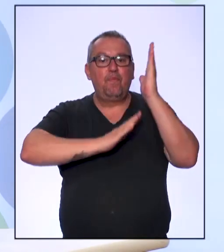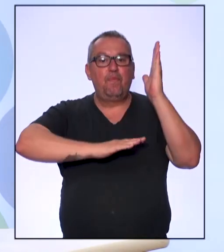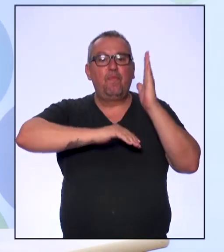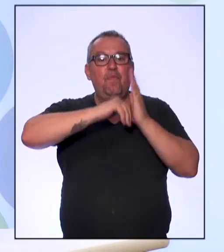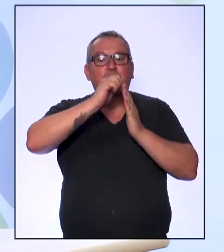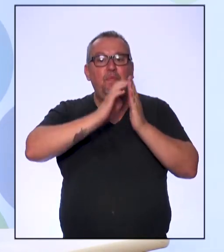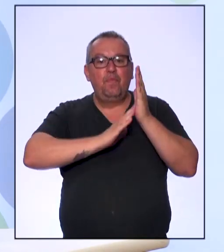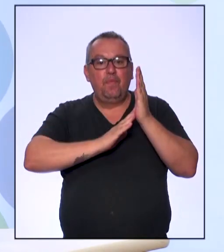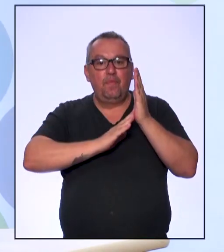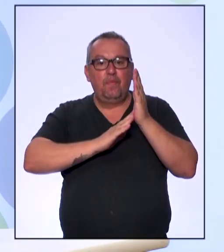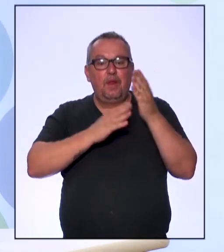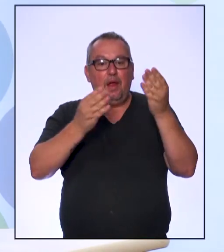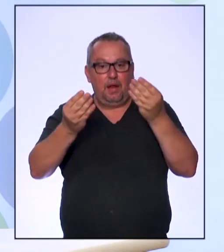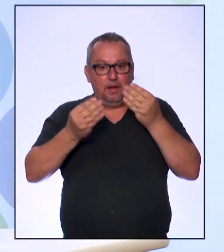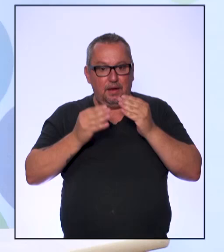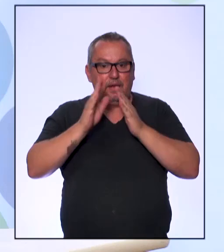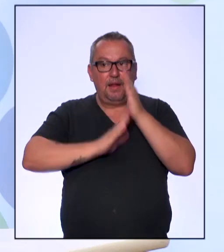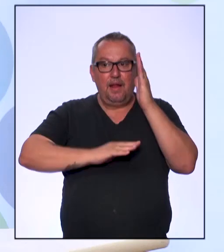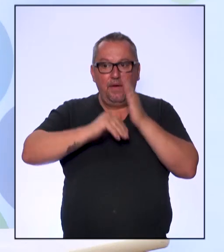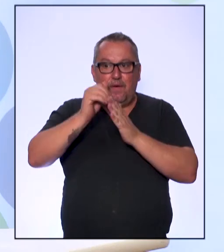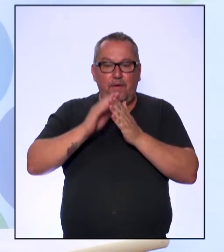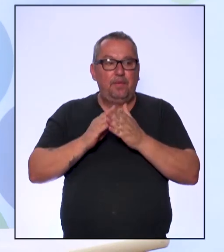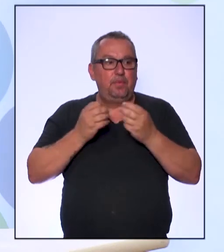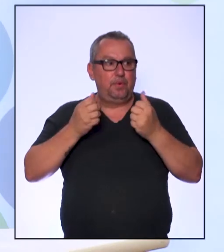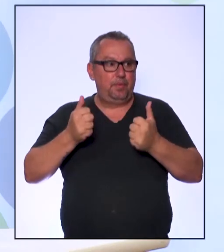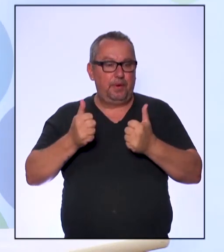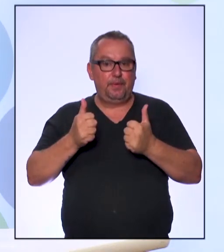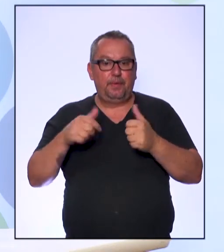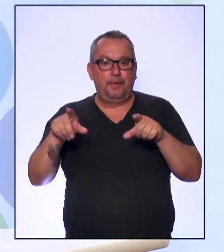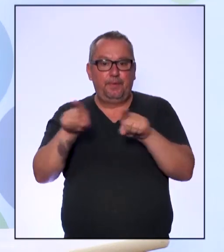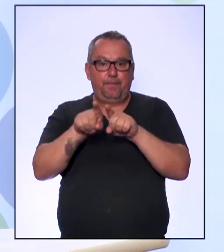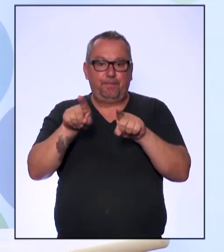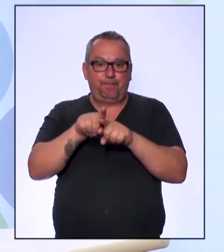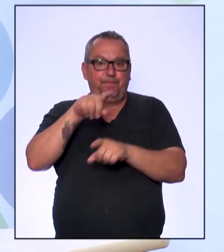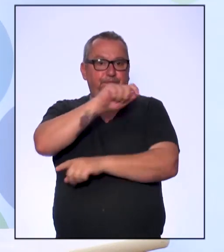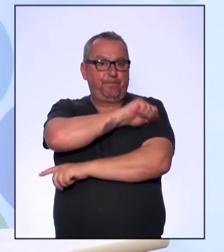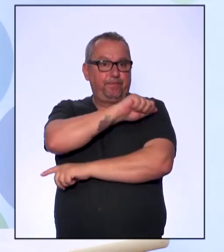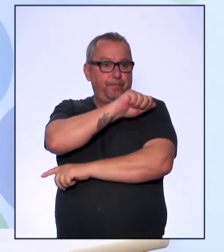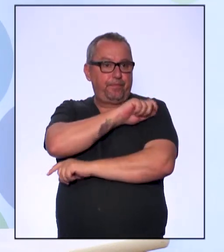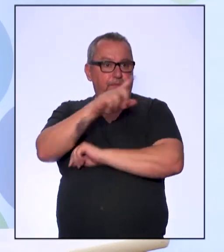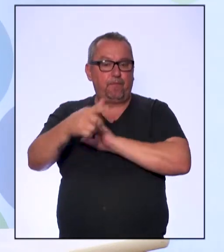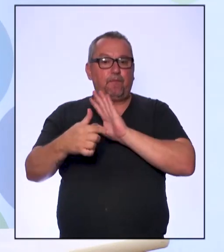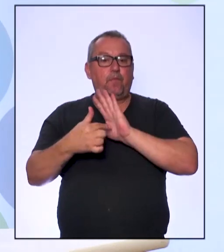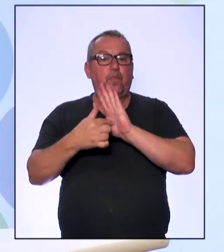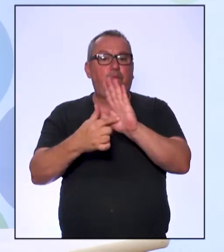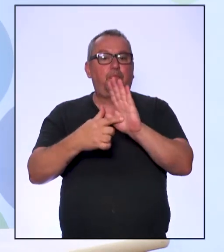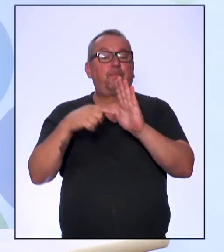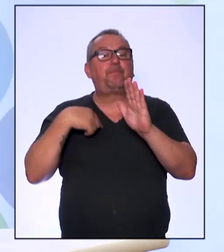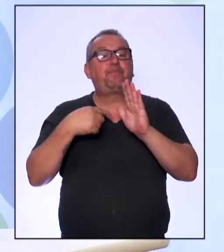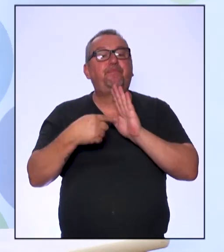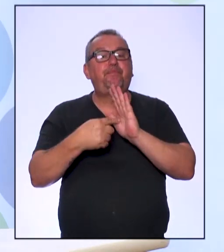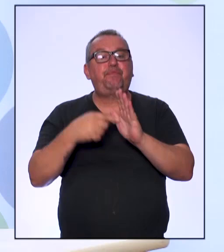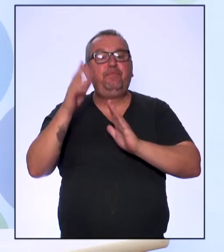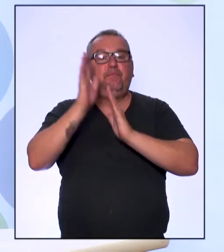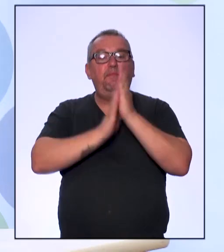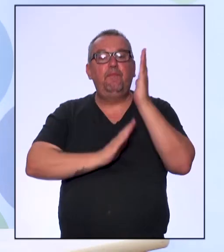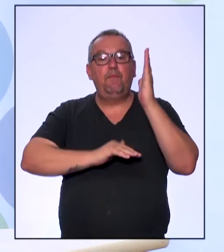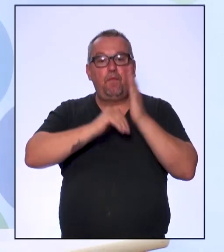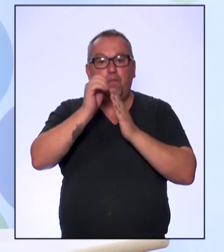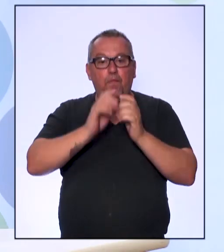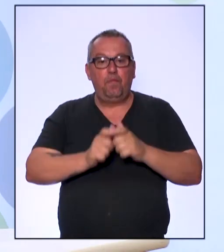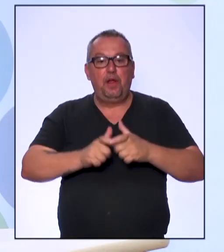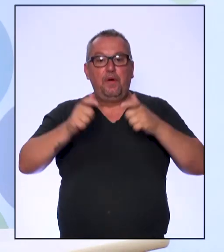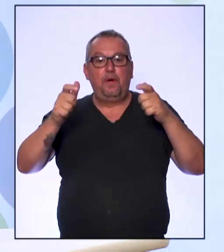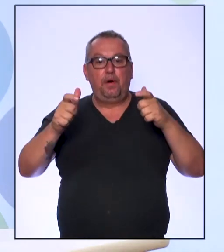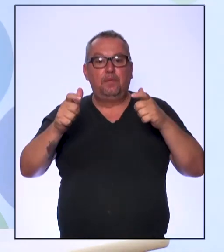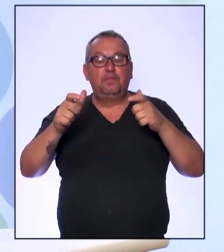tatuagem, ela traz isso da arte. Muito bem. Até uma aluna colocou, a Júlia colocou, se manifesta como uma arte. A maioria